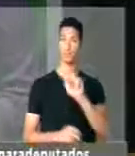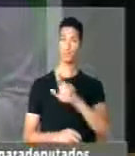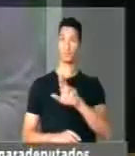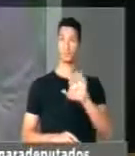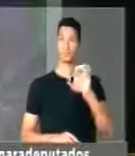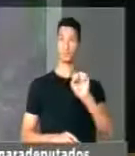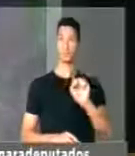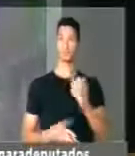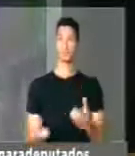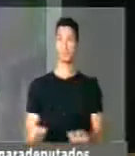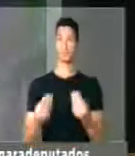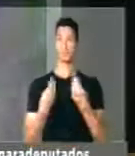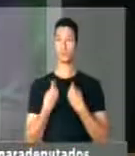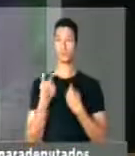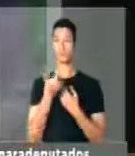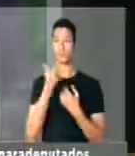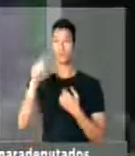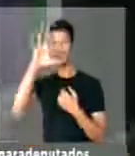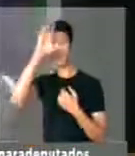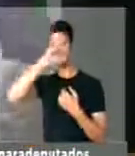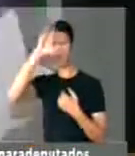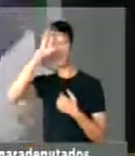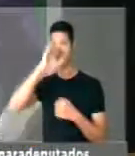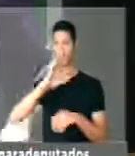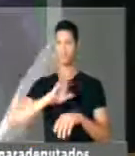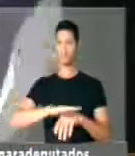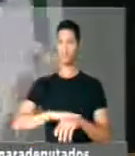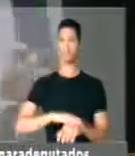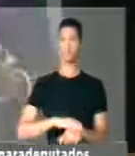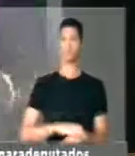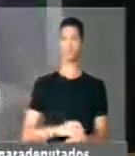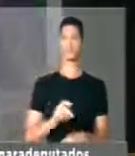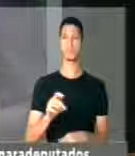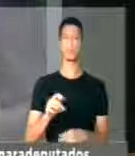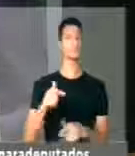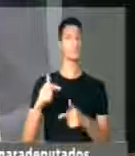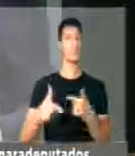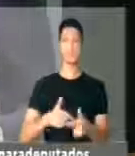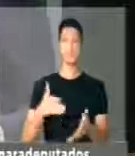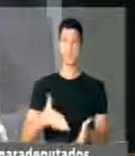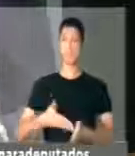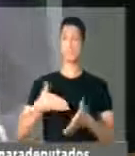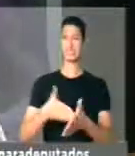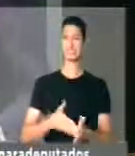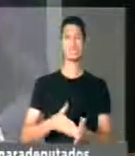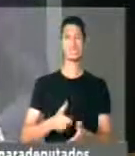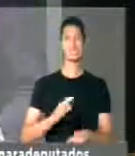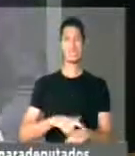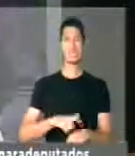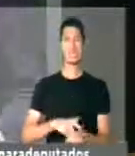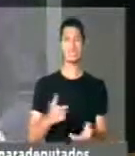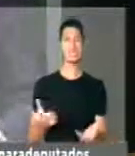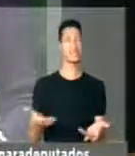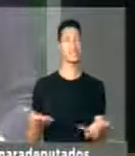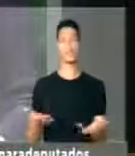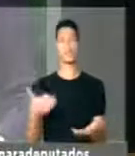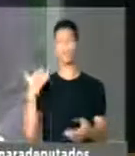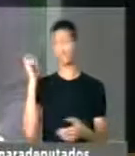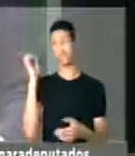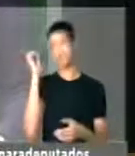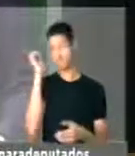Arraes nos dá uma outra lição. Nesses tempos de tanta intransigência, de tanta